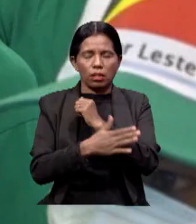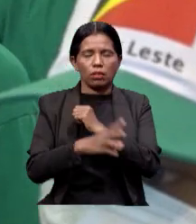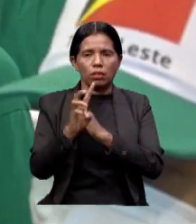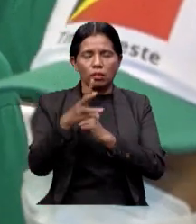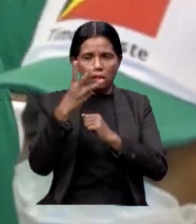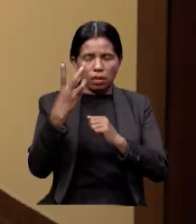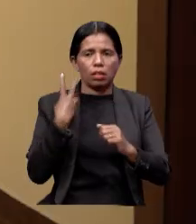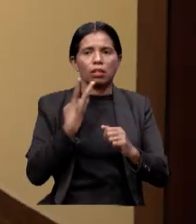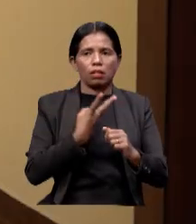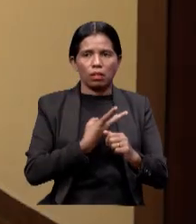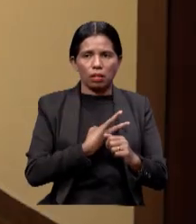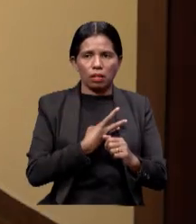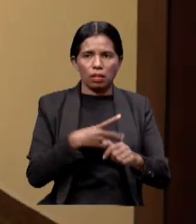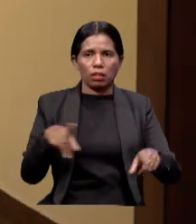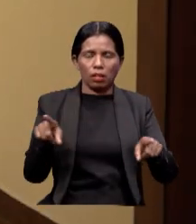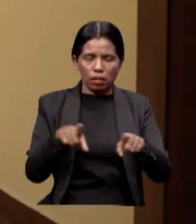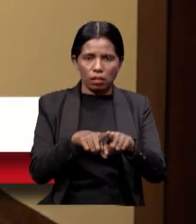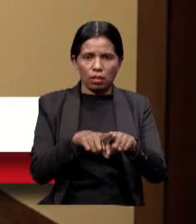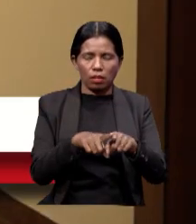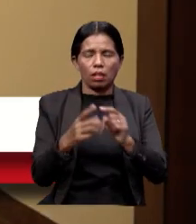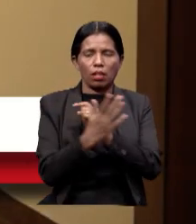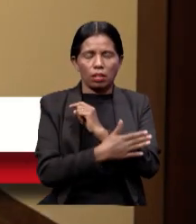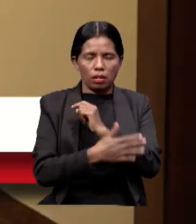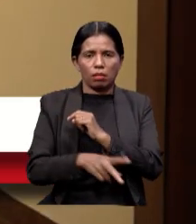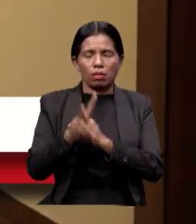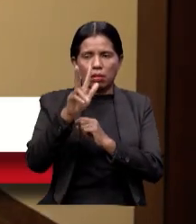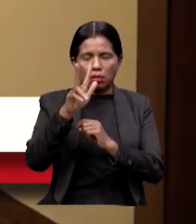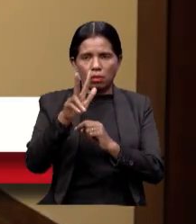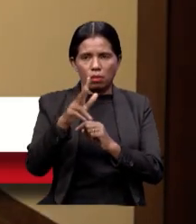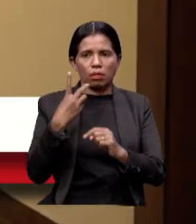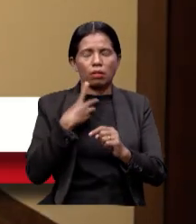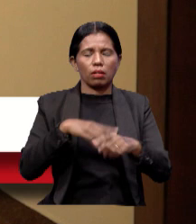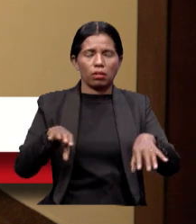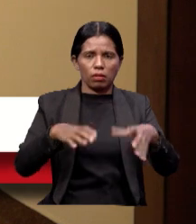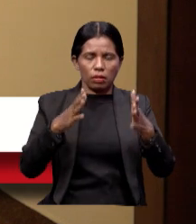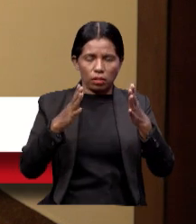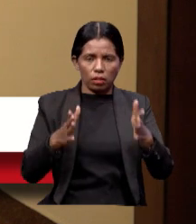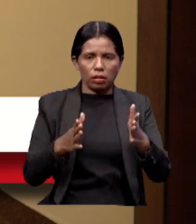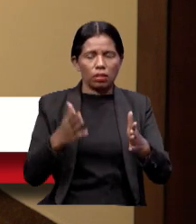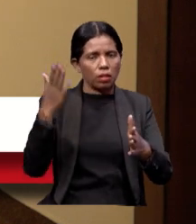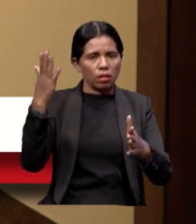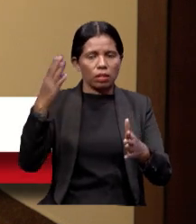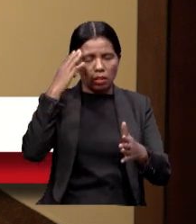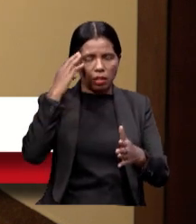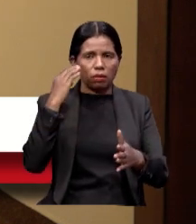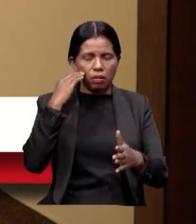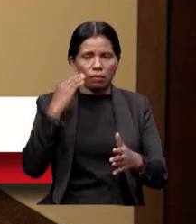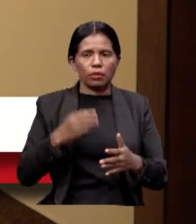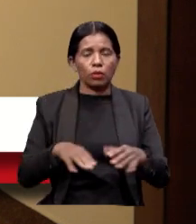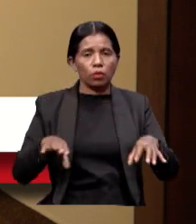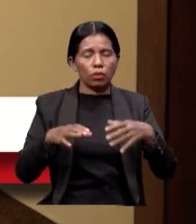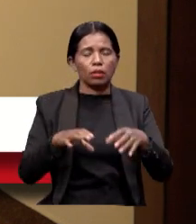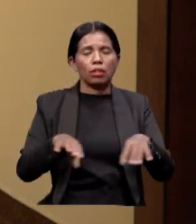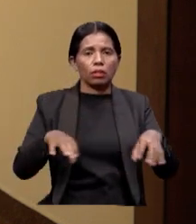ita hanesang peiji da badala tol ninia ne bema ka itine trabalhador sira komete iha ilegal